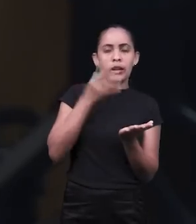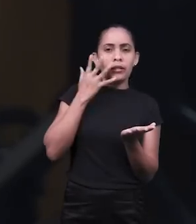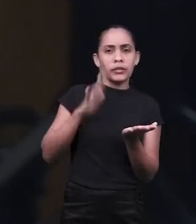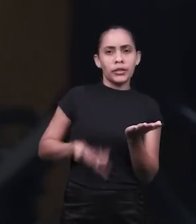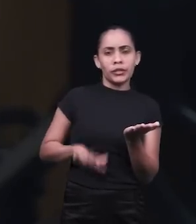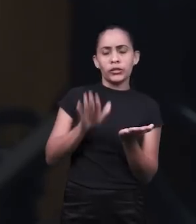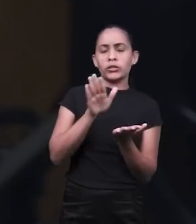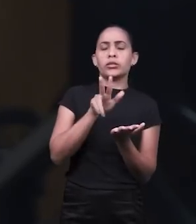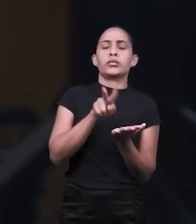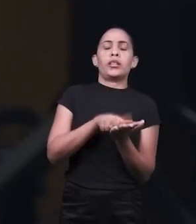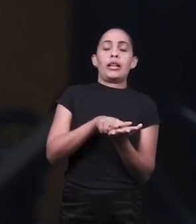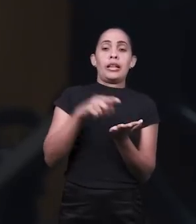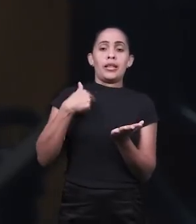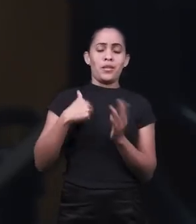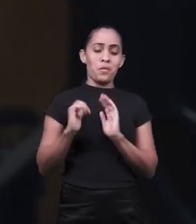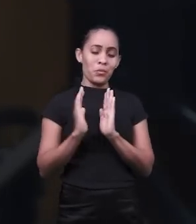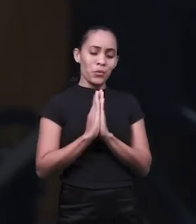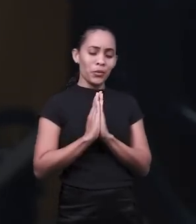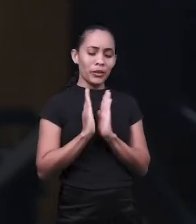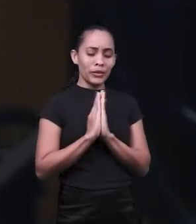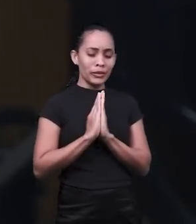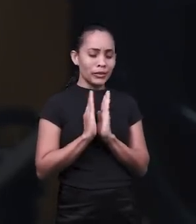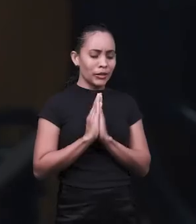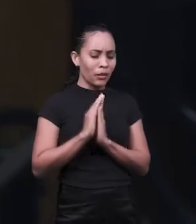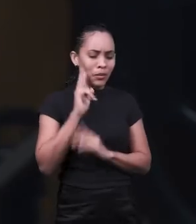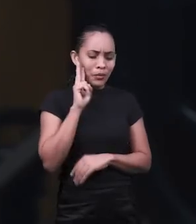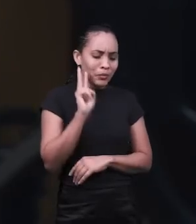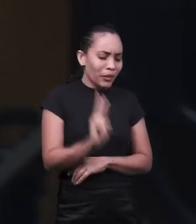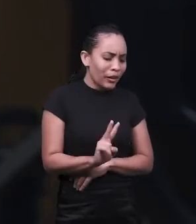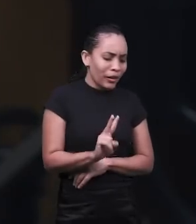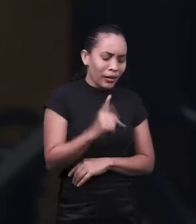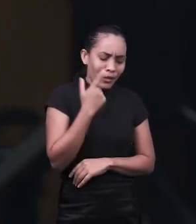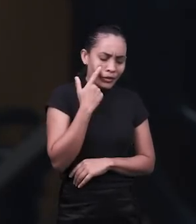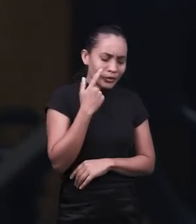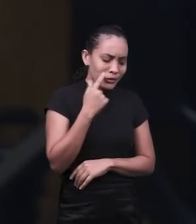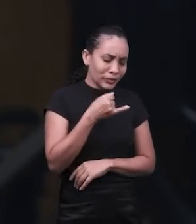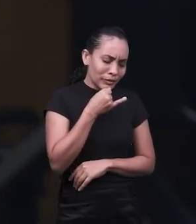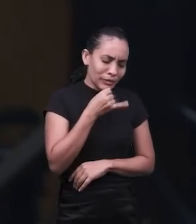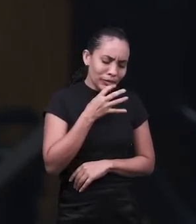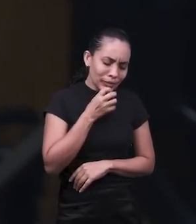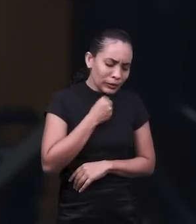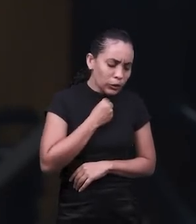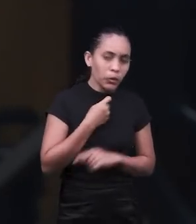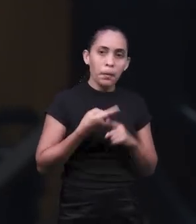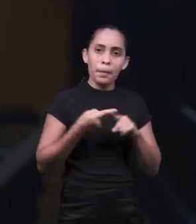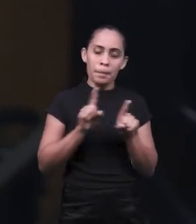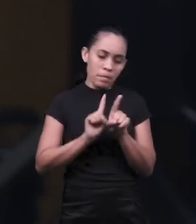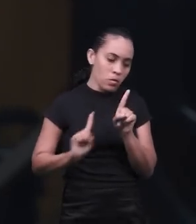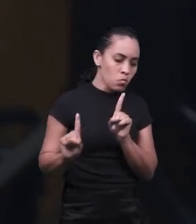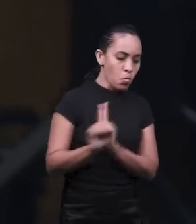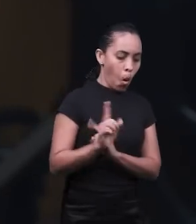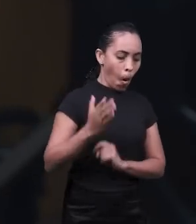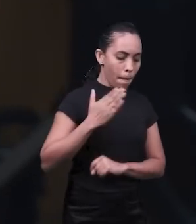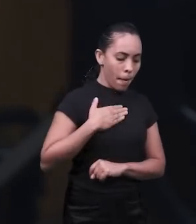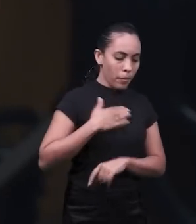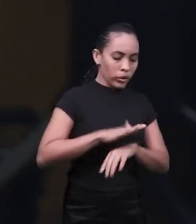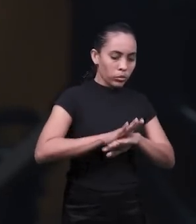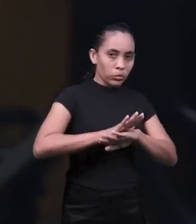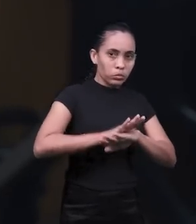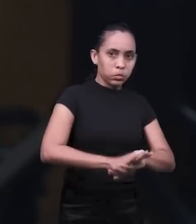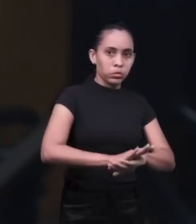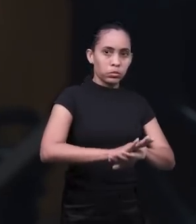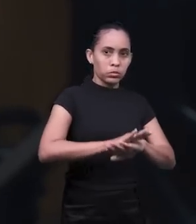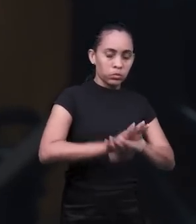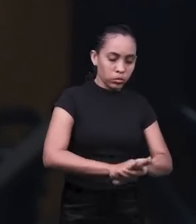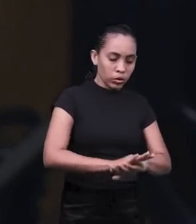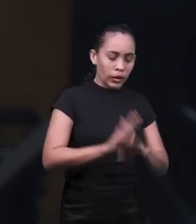parada e eu já estava em constante oração, porque é uma cena muito triste, né, de se ver. E quando chegou o meu momento, eu fui fazer a